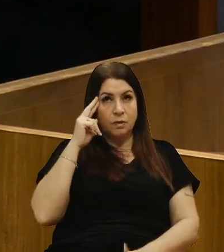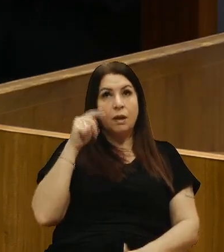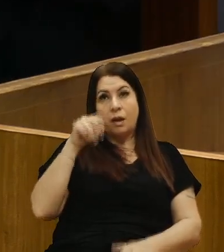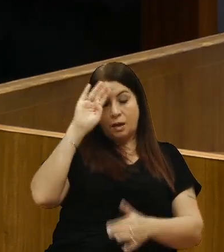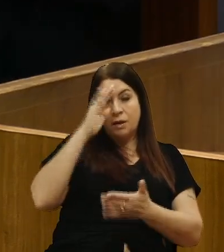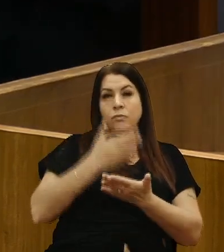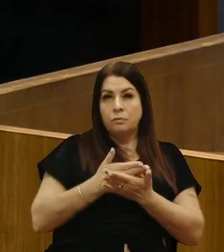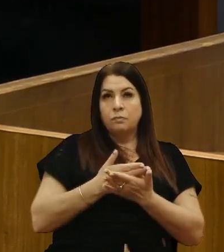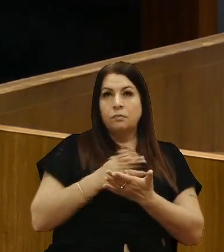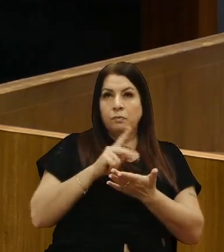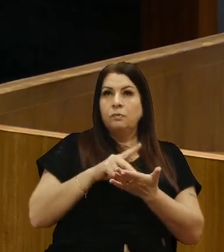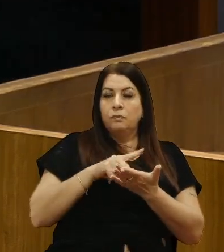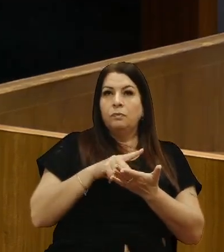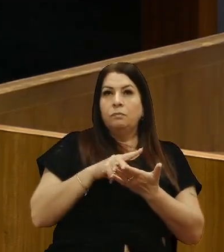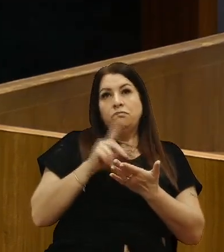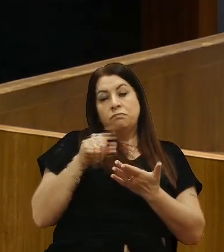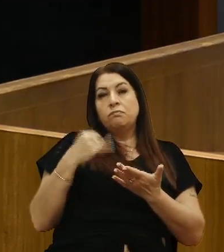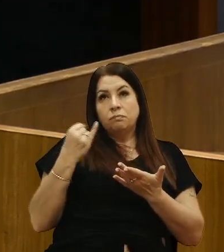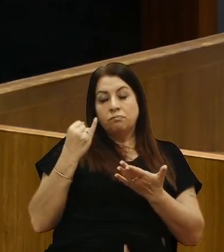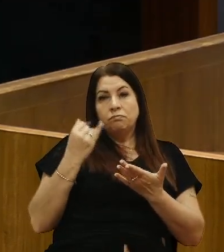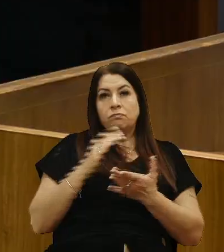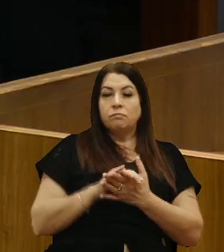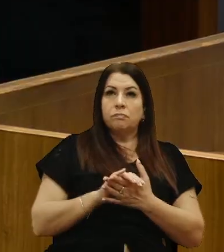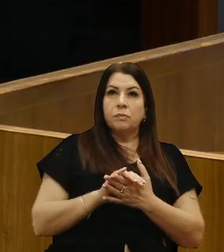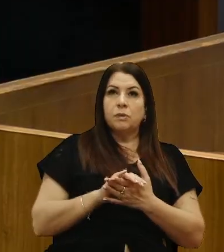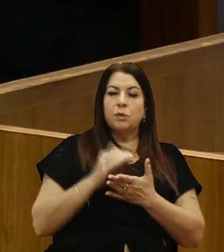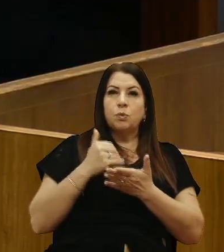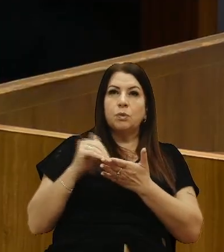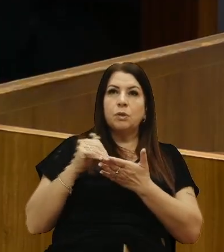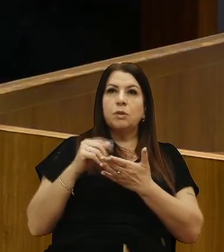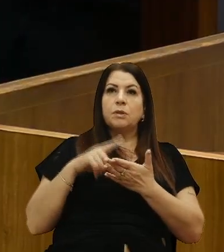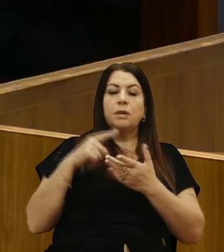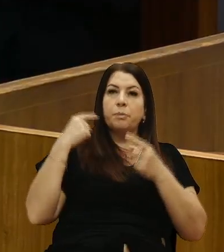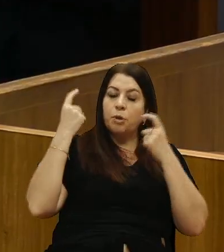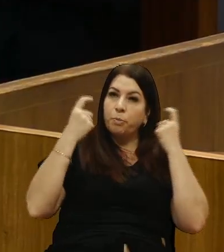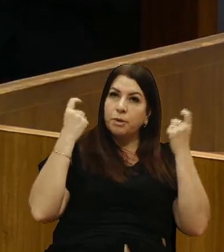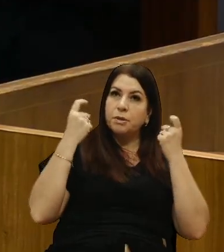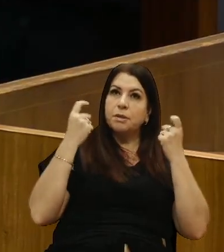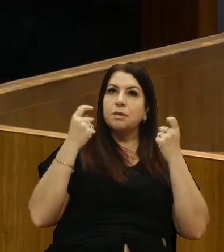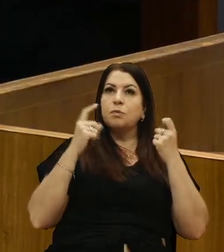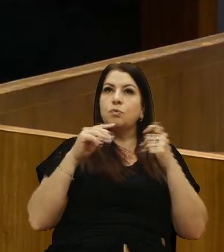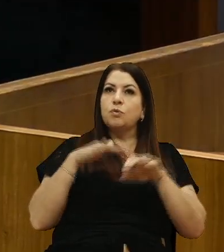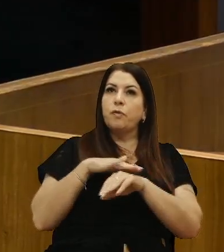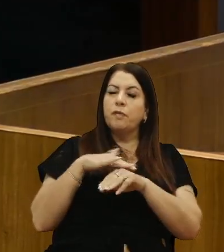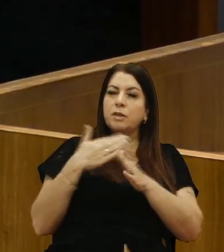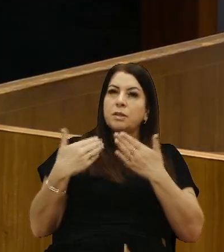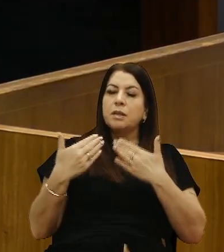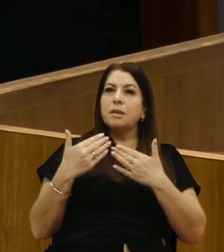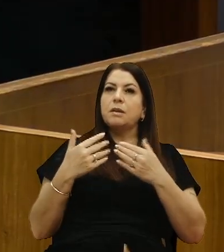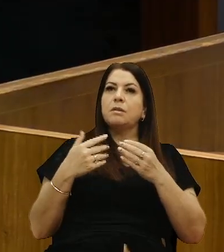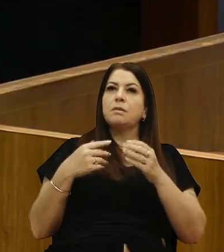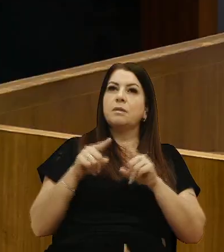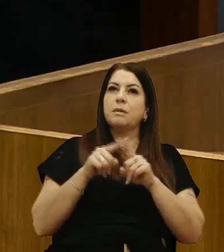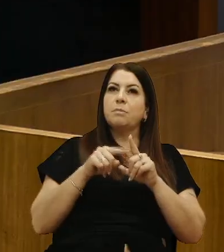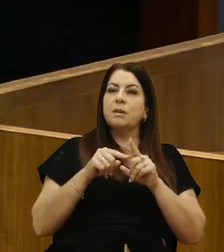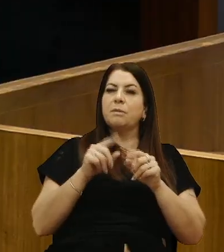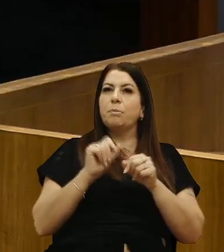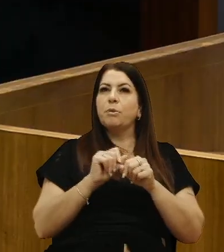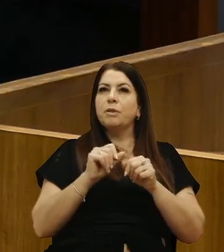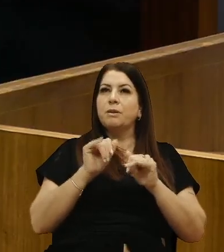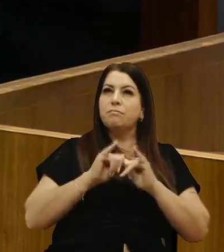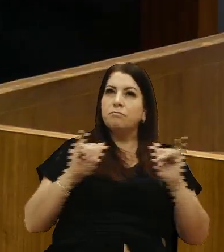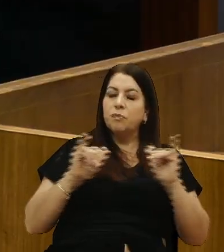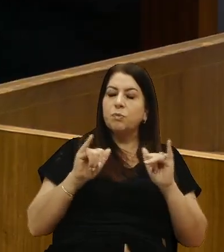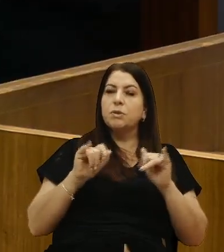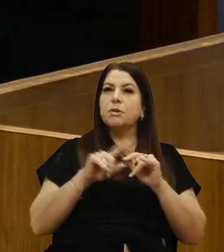de fato, é importante que o secretário tenha essa preocupação de vir dialogar com o legislativo, poder desmistificar, trazer